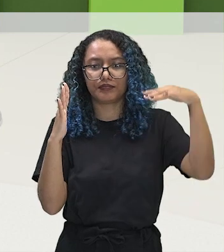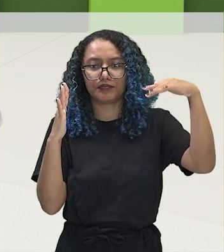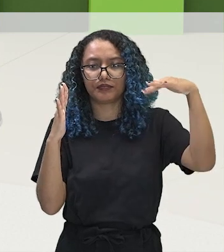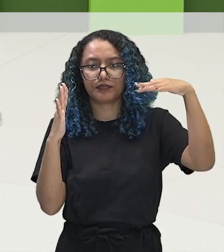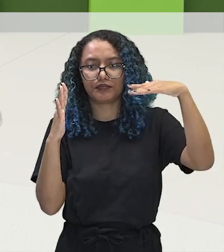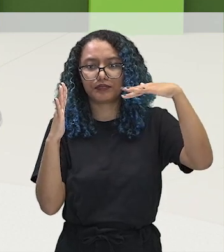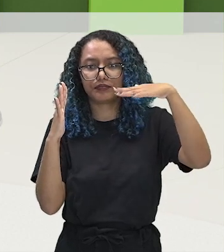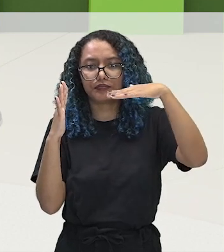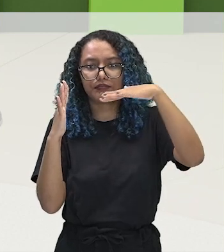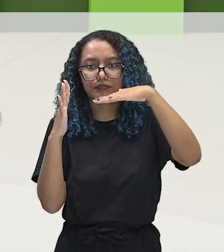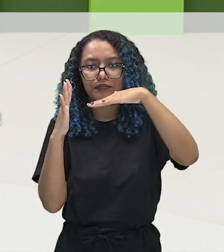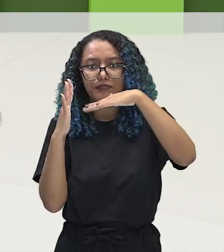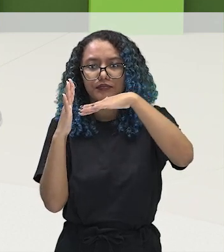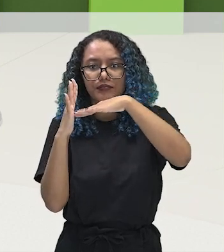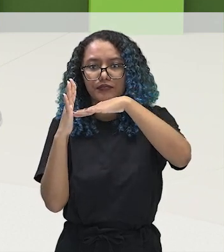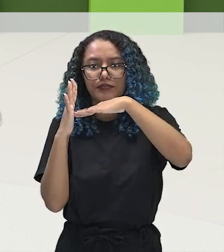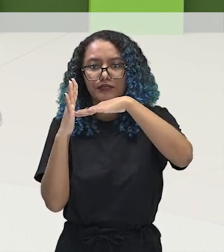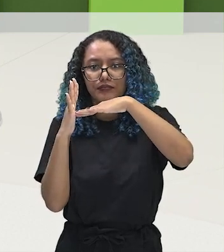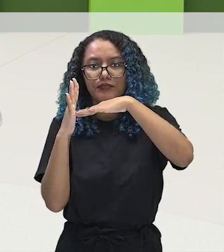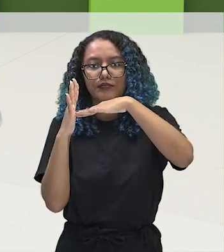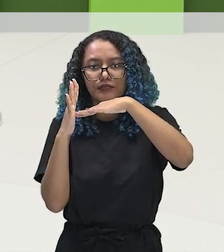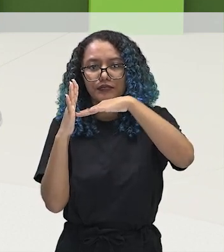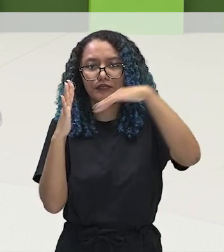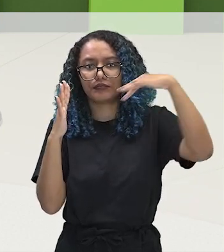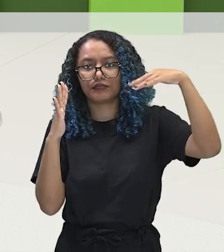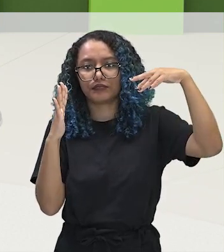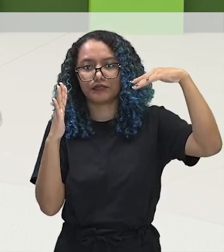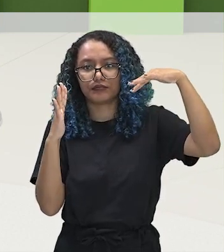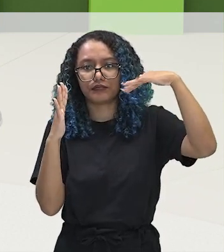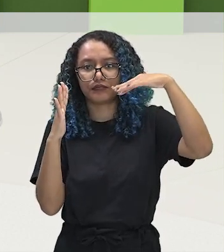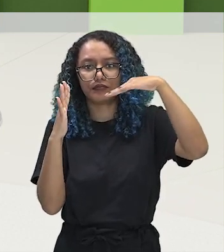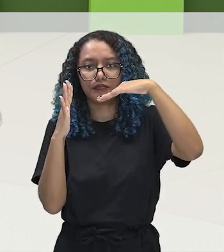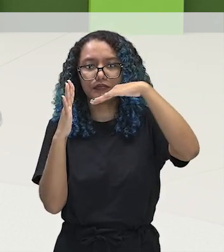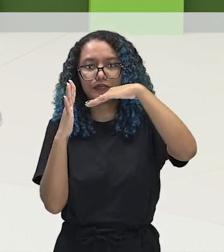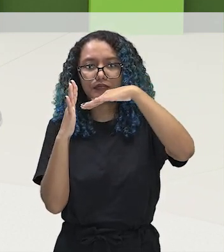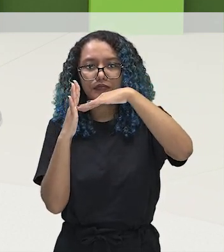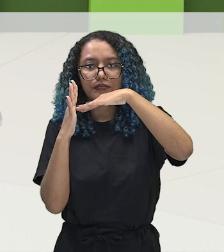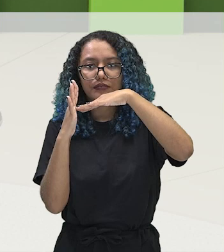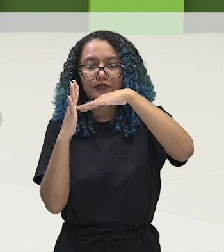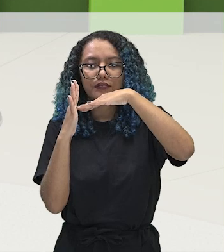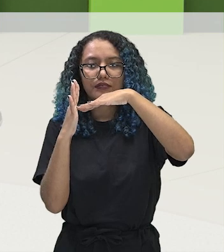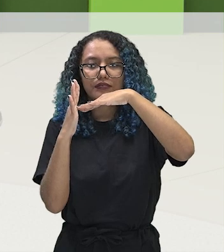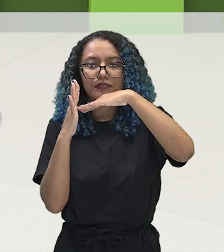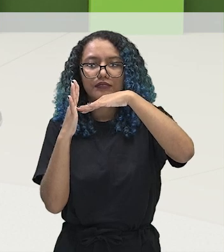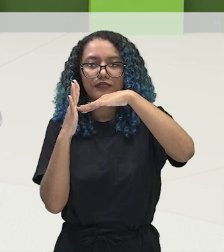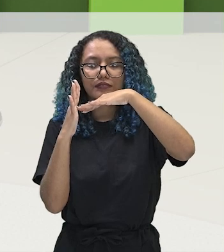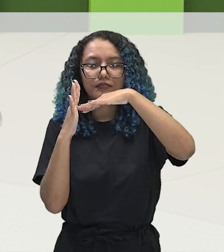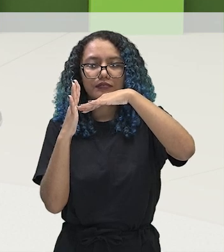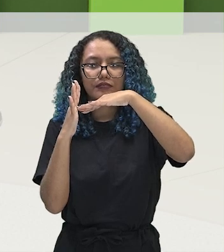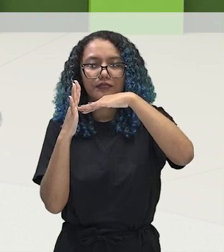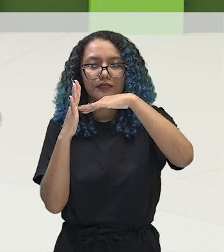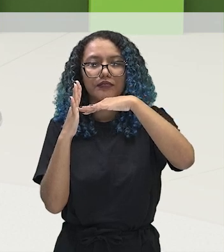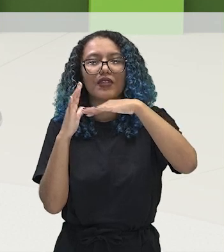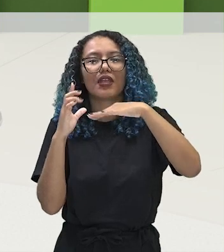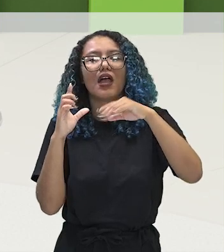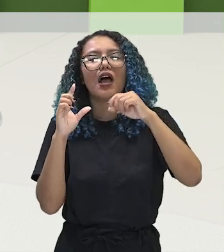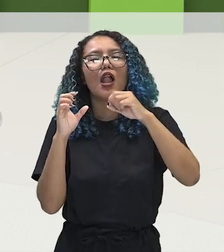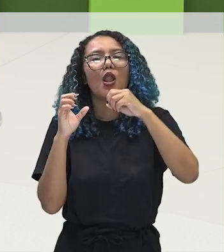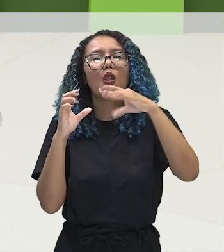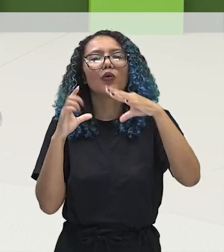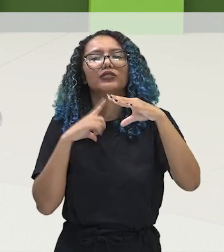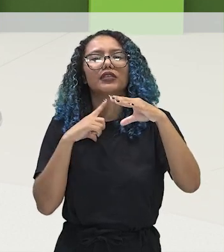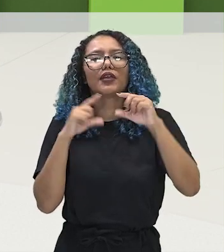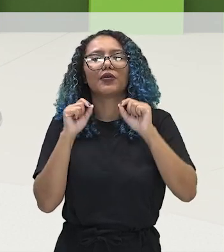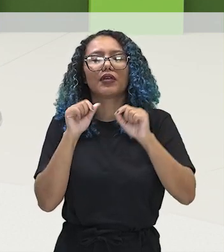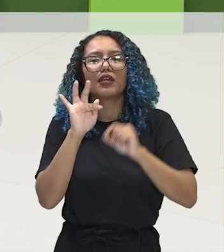ela está batendo nessa placa. A luz, ela é formada por fótons. Esses fótons,